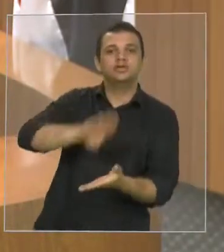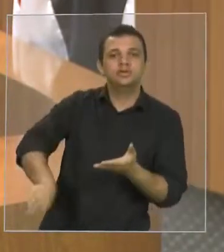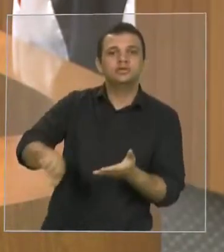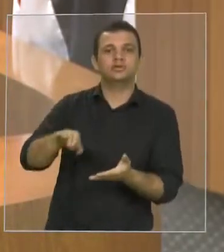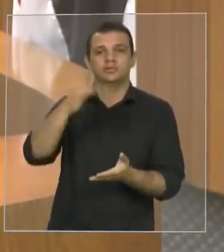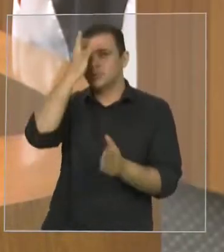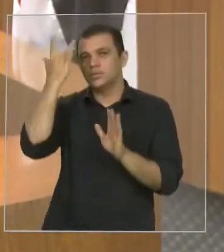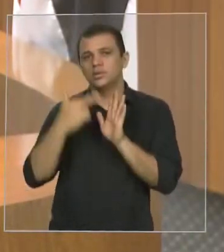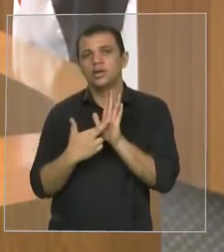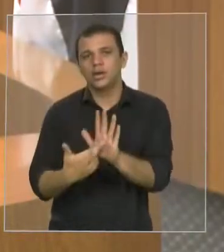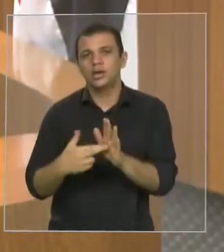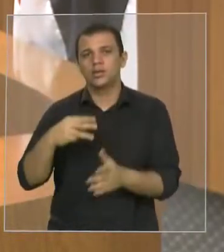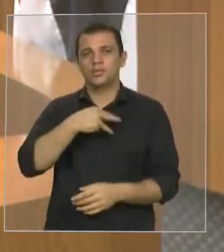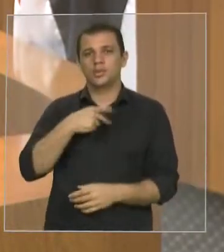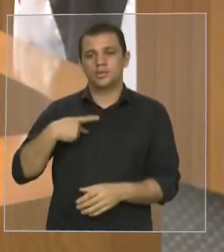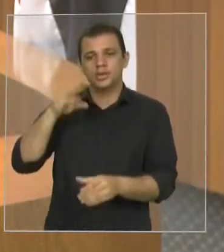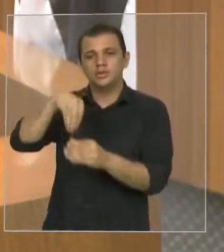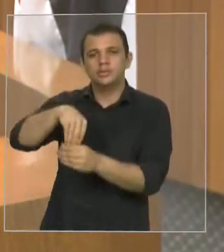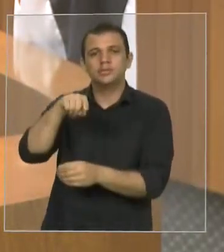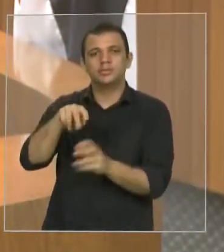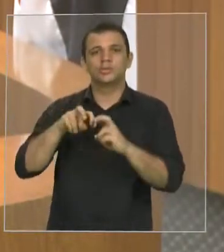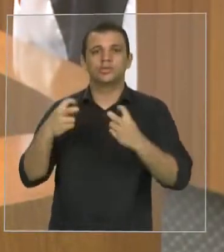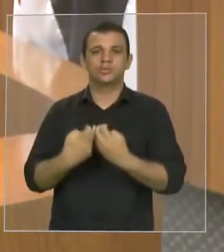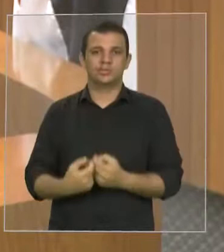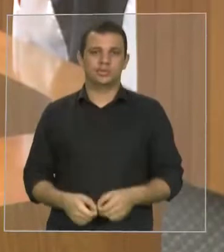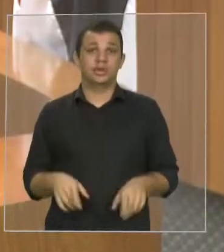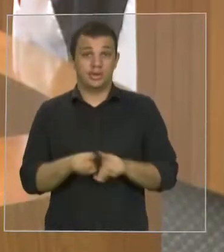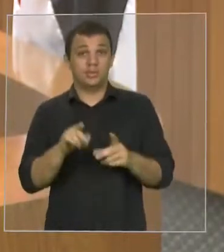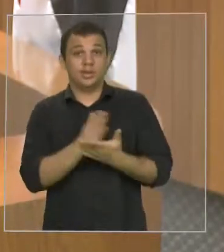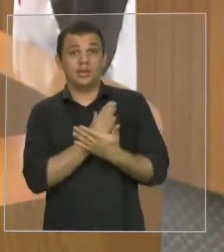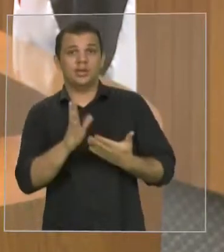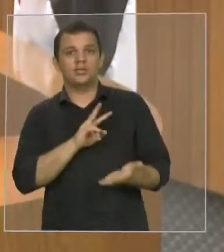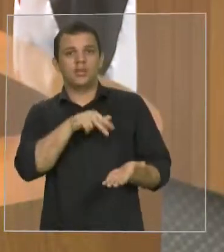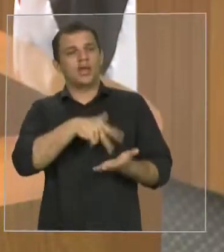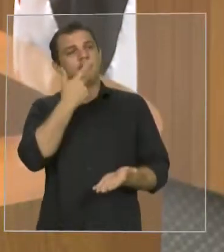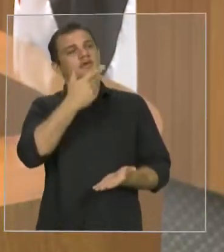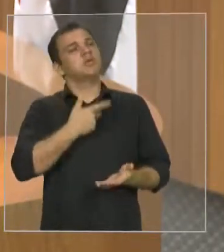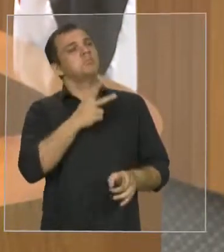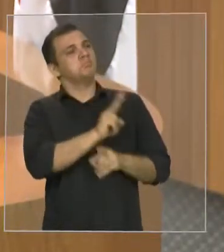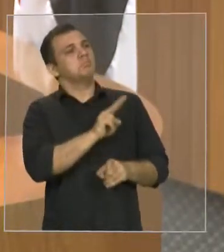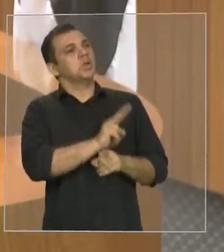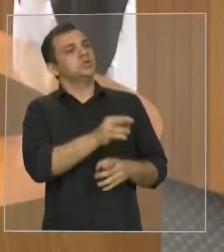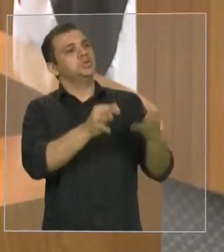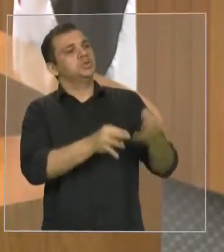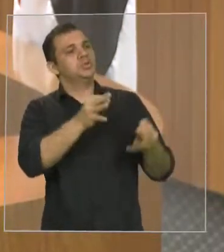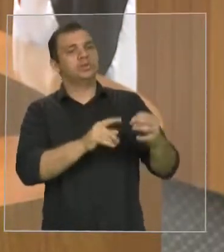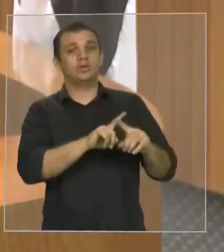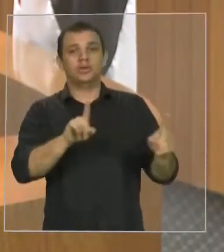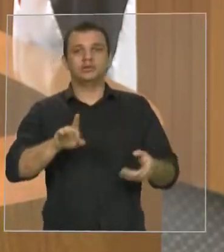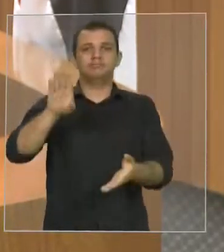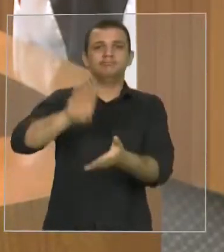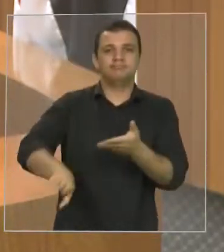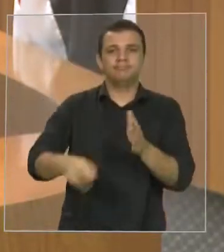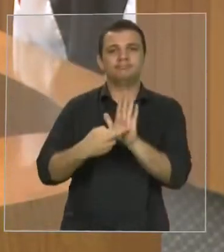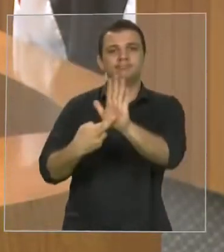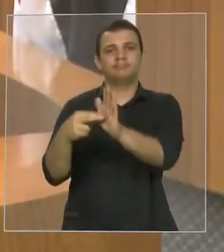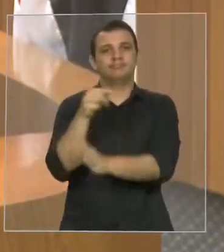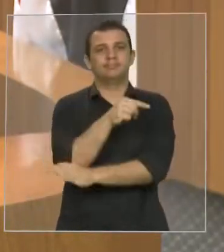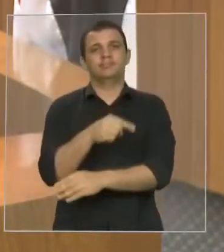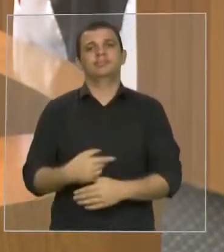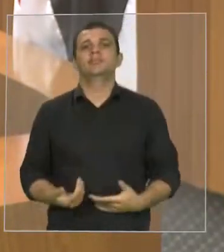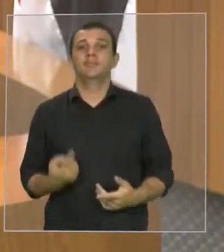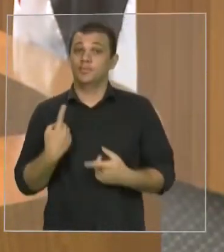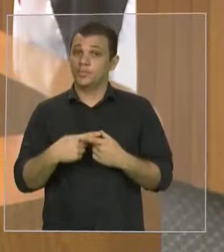Previdência. Aqueles que gostam aqui de defender o Poder Judiciário, retirando um representante do Poder Judiciário, porque é assim que está o projeto